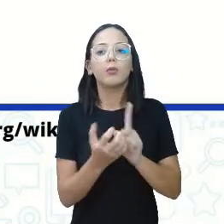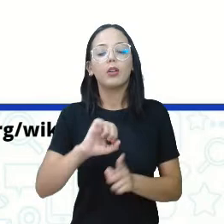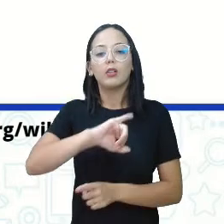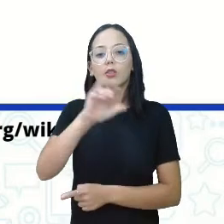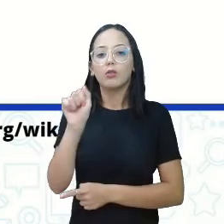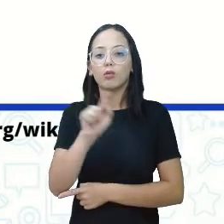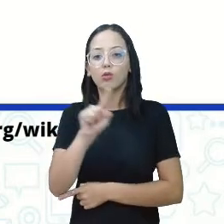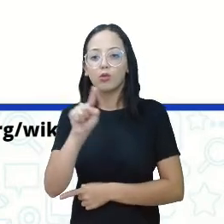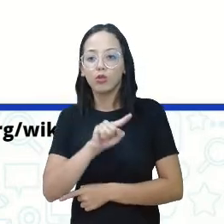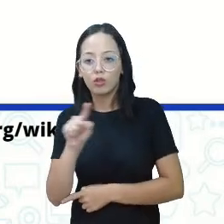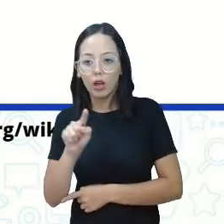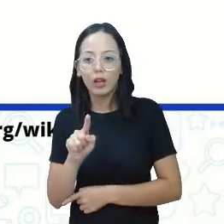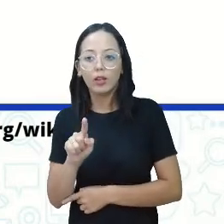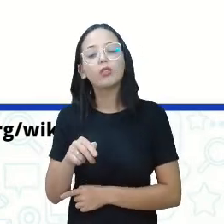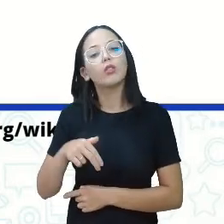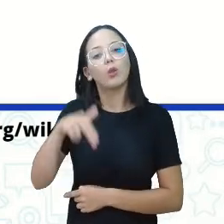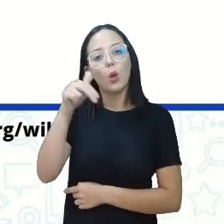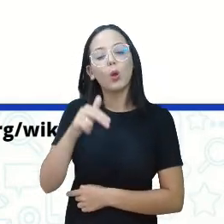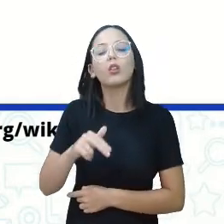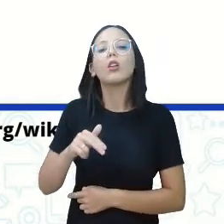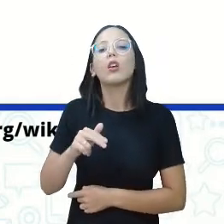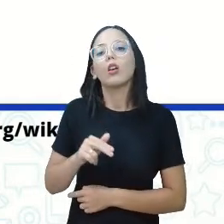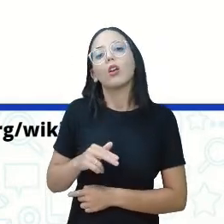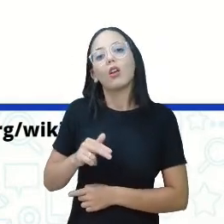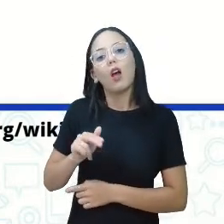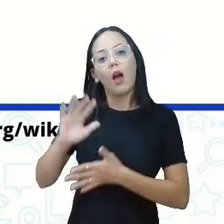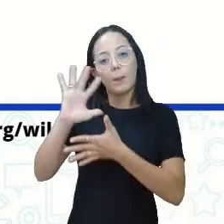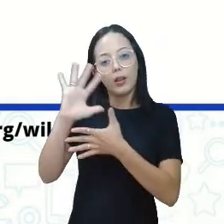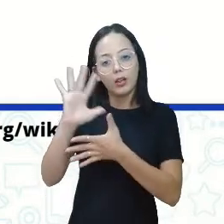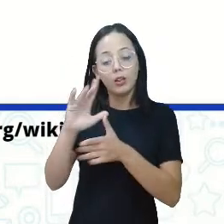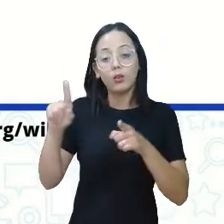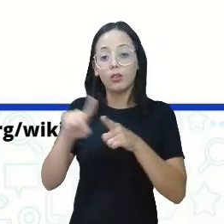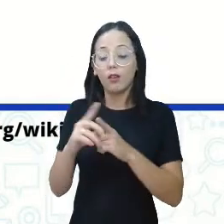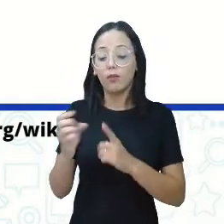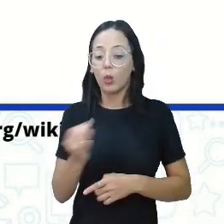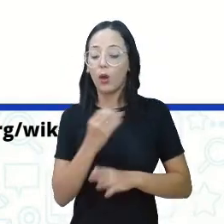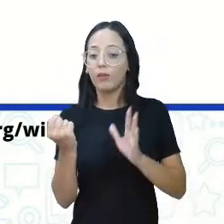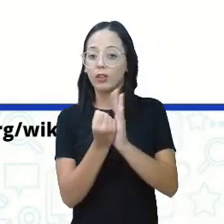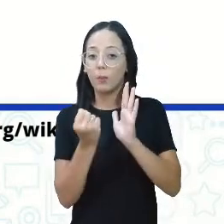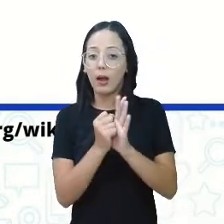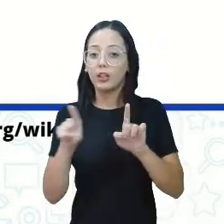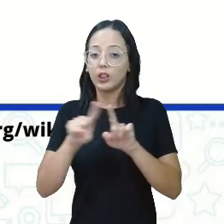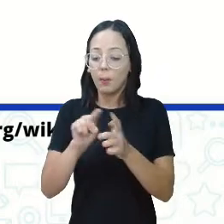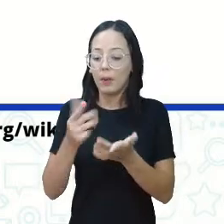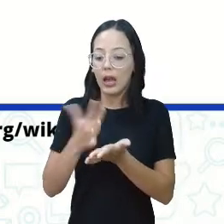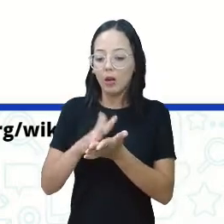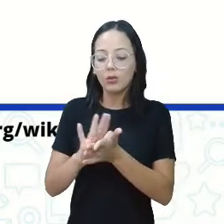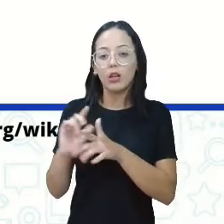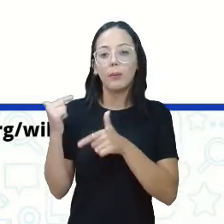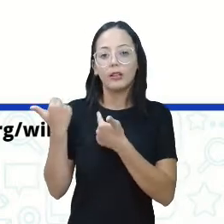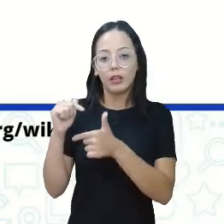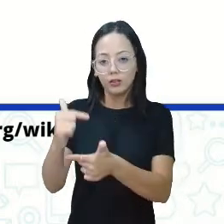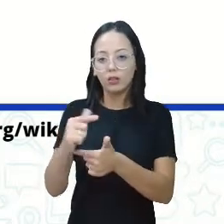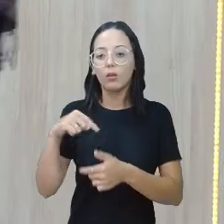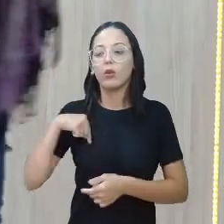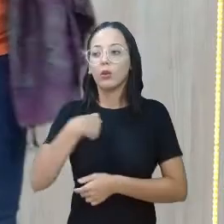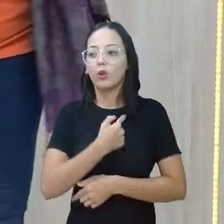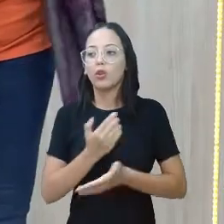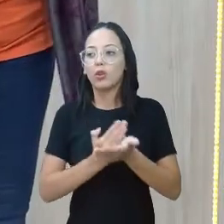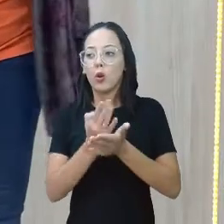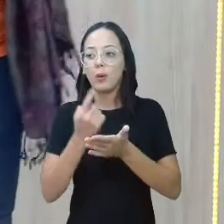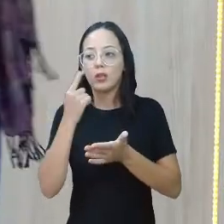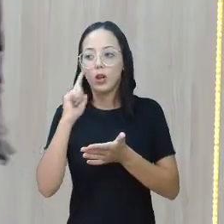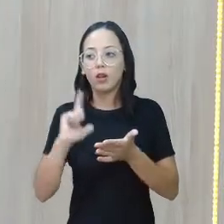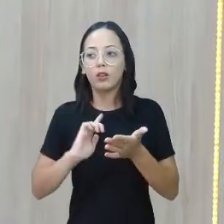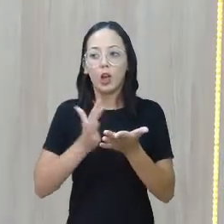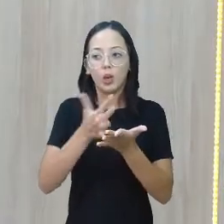jazz norte-americano, né? A bossa nova deu novas marcas ao samba tradicional, né? A gente começa assim, vem o